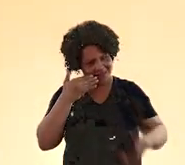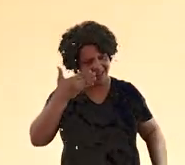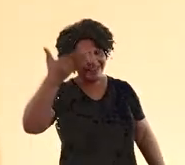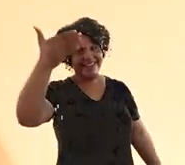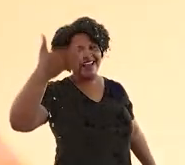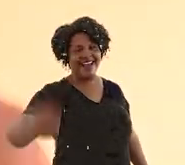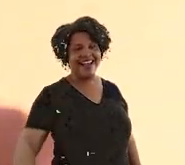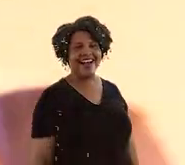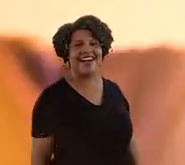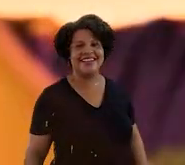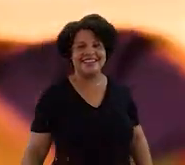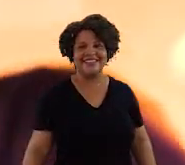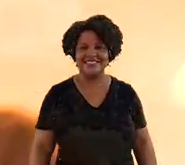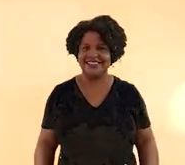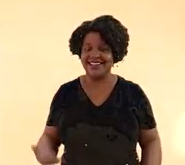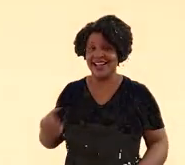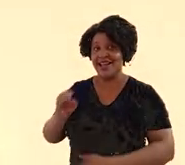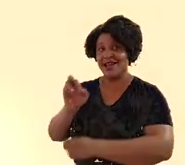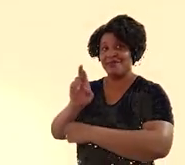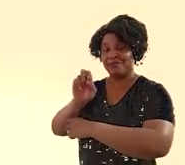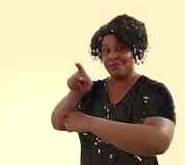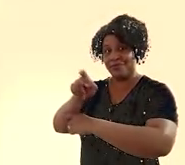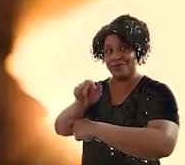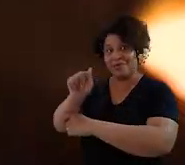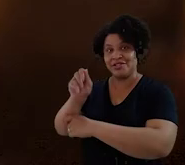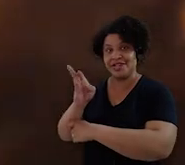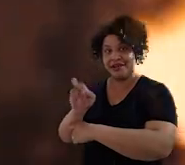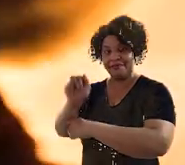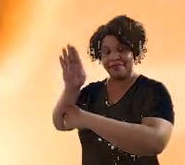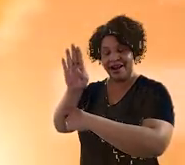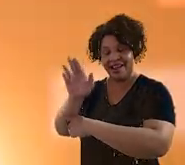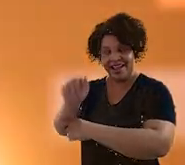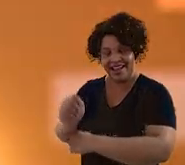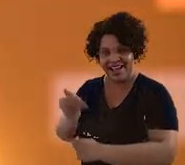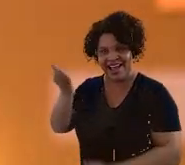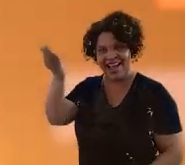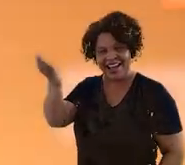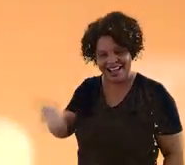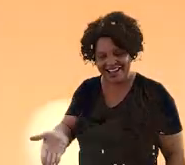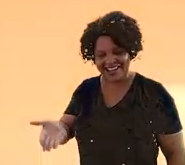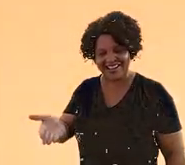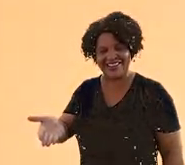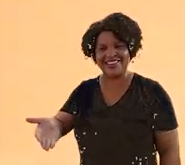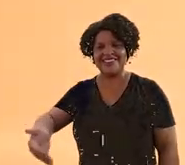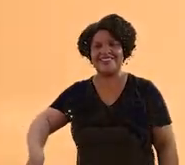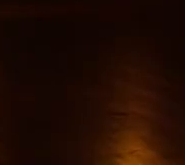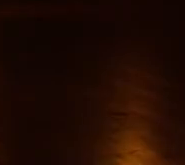E aí, bruxa braba? Risca esse bagulho. Braba.